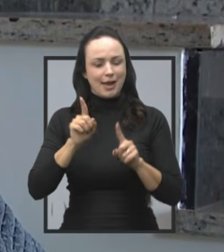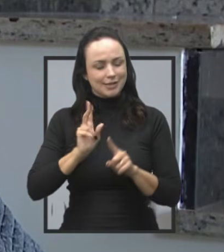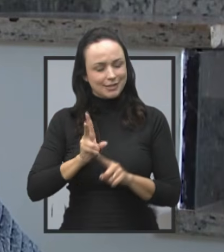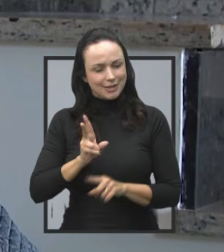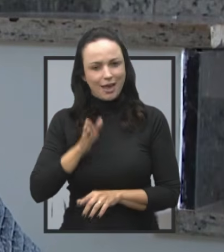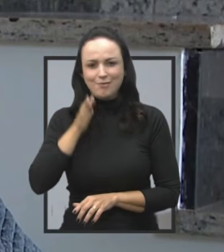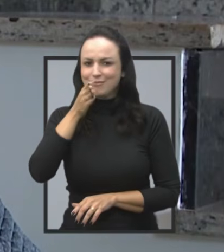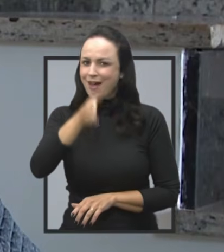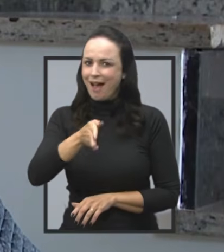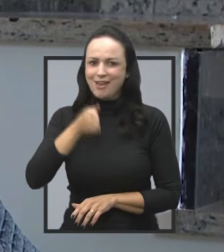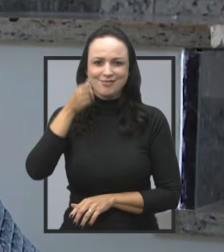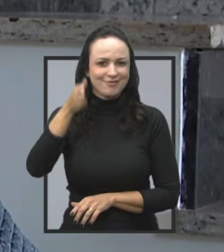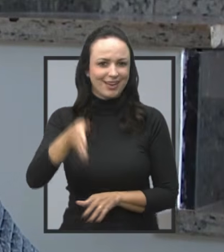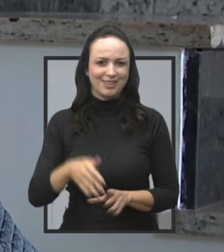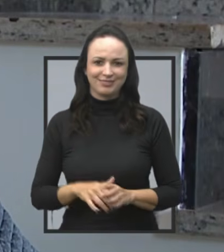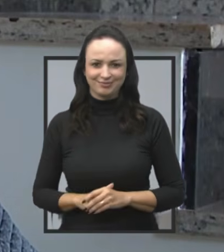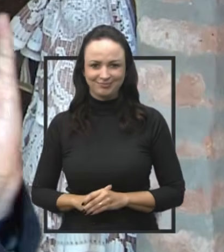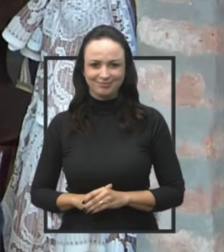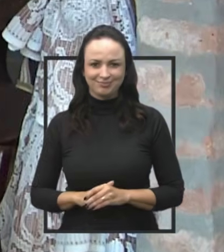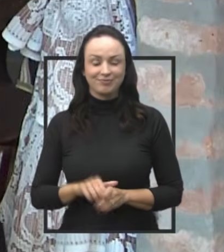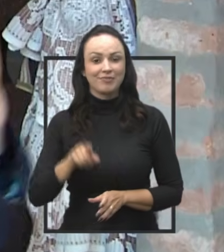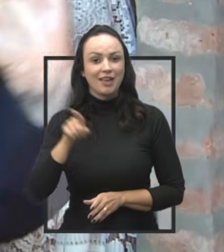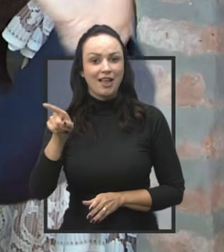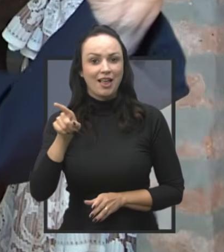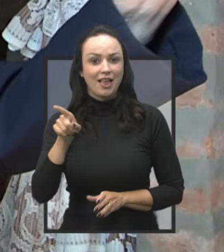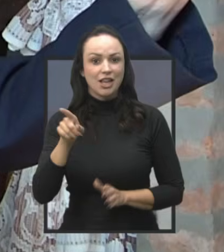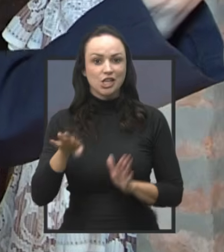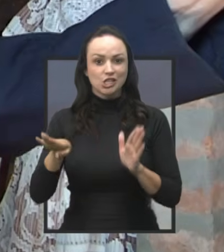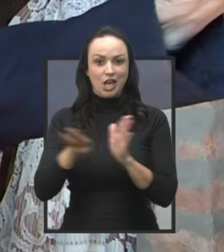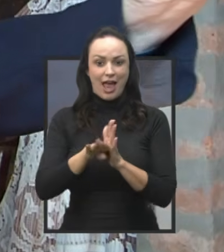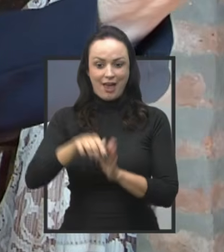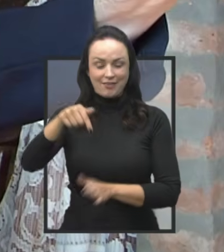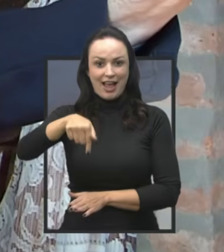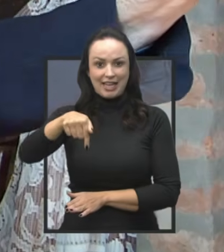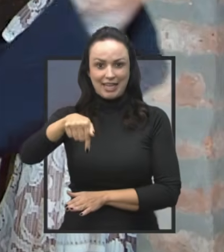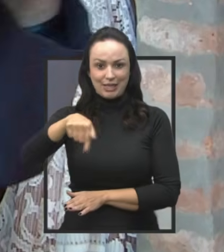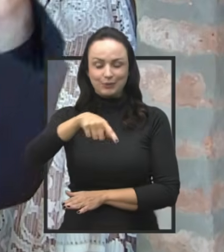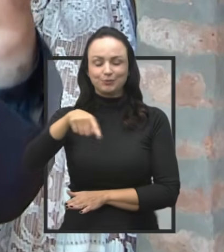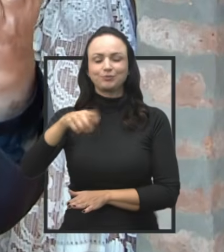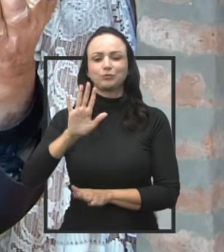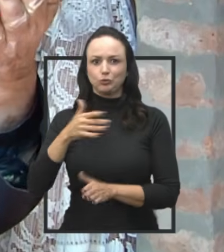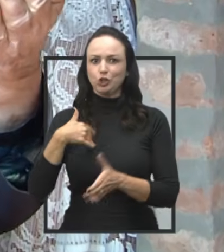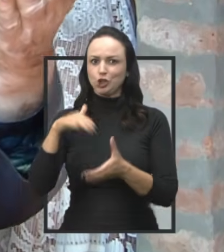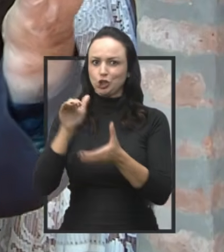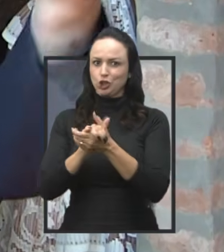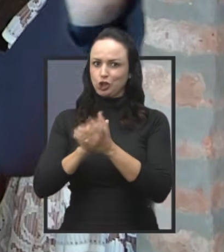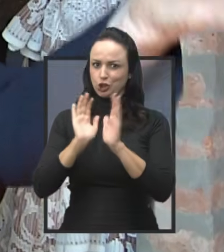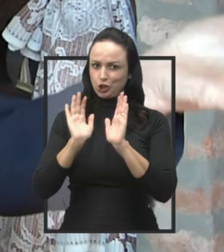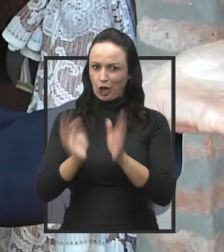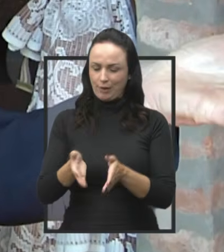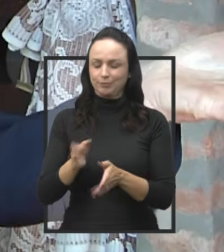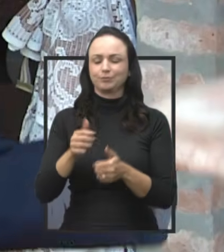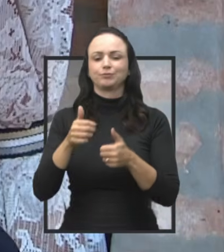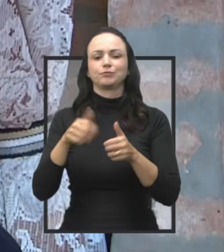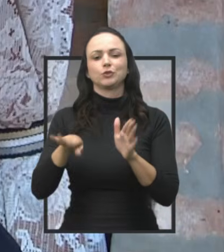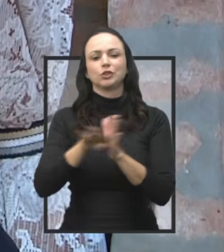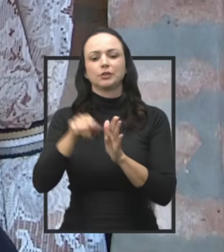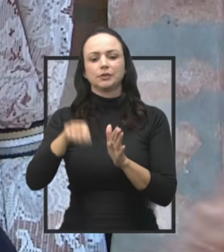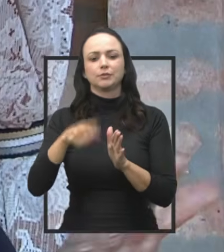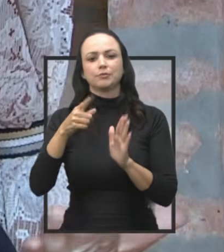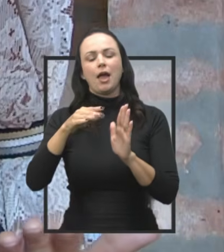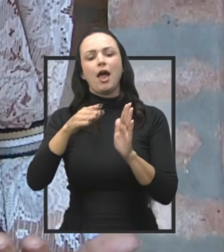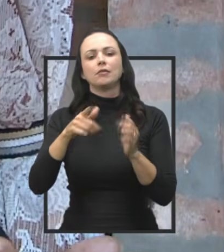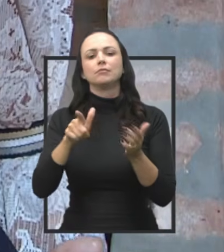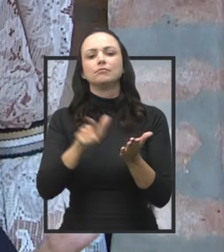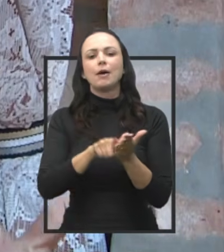mas ele estava lá. Ele chegava aqui, aí nós já estávamos casados, já aqui, com